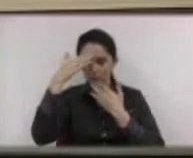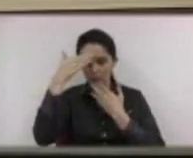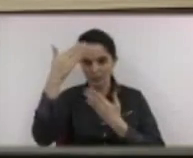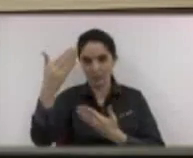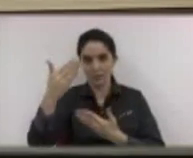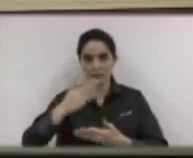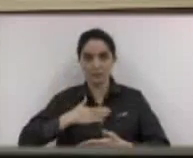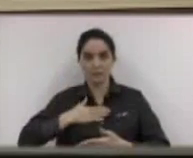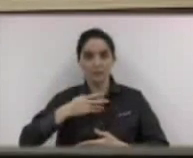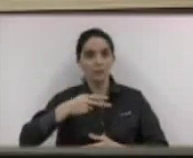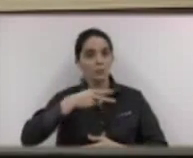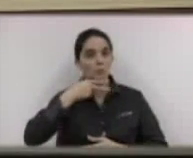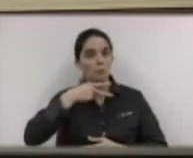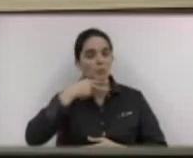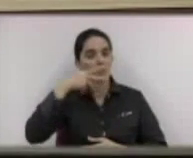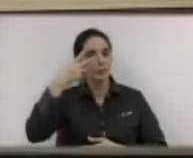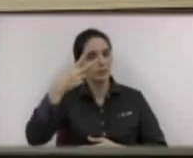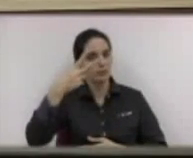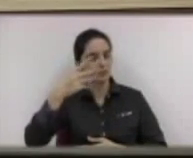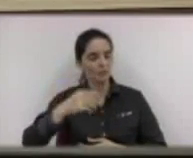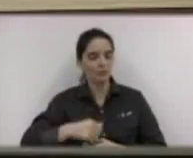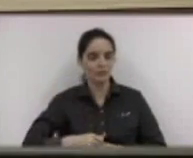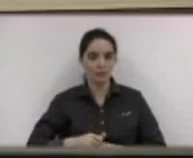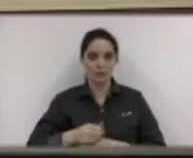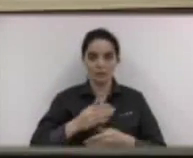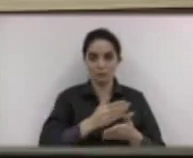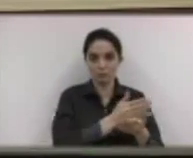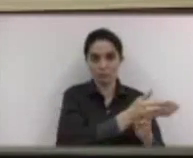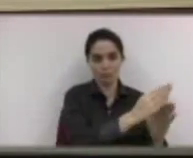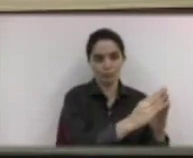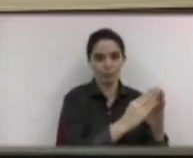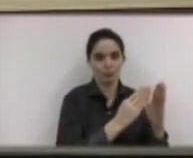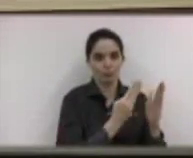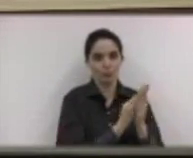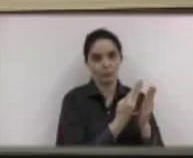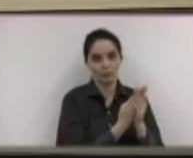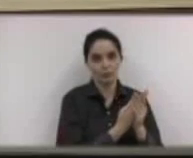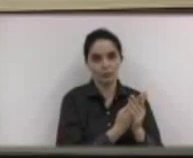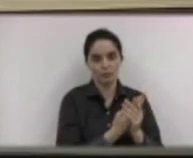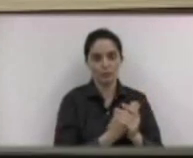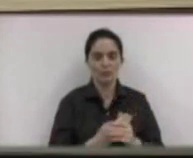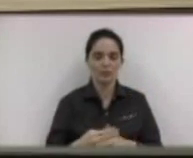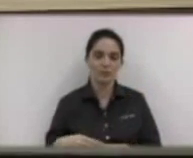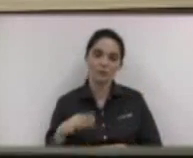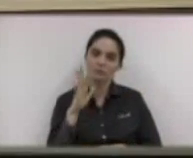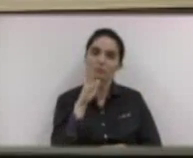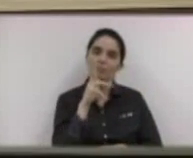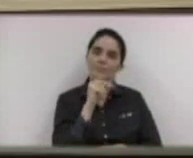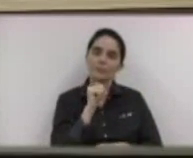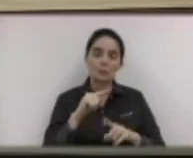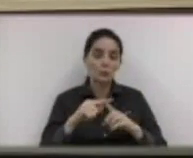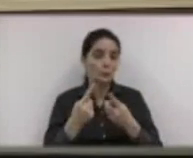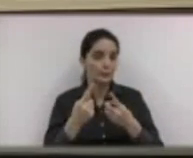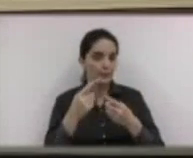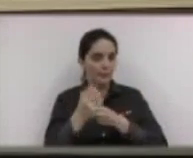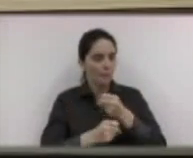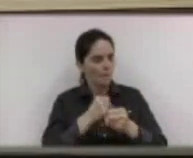neta já está com 3 anos e pouco, então, quando ela entrou lá, não tinha nenhum ano. Demorou um pouquinho, mas em 3 anos conseguiu